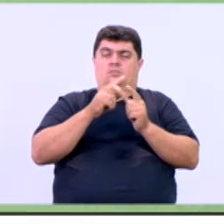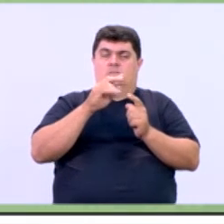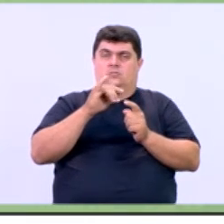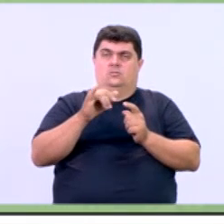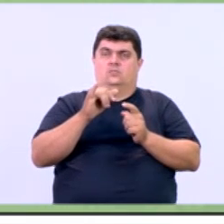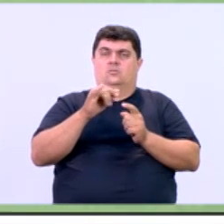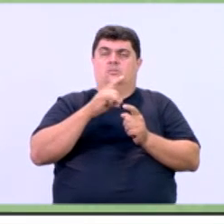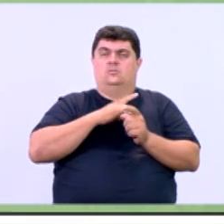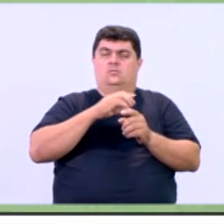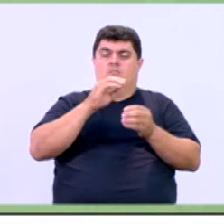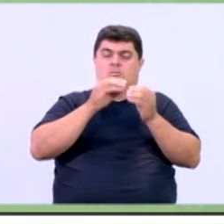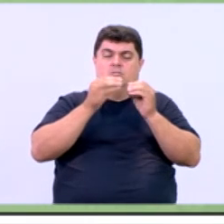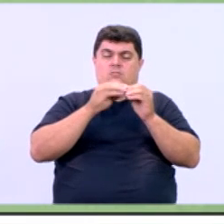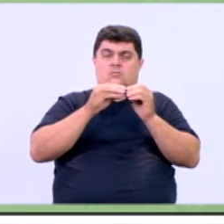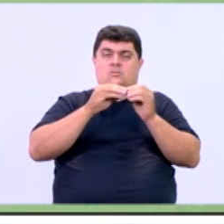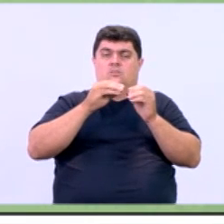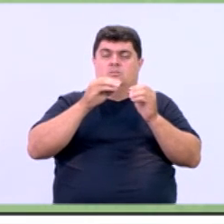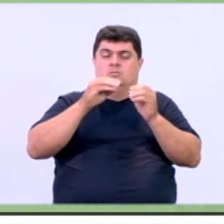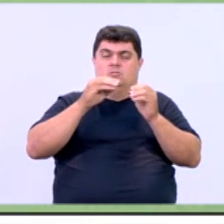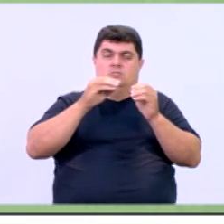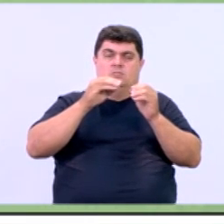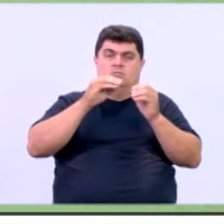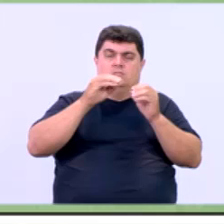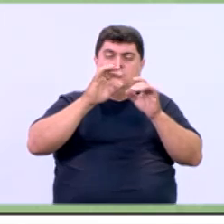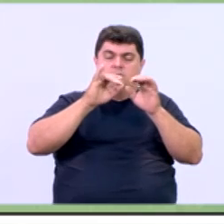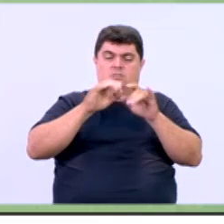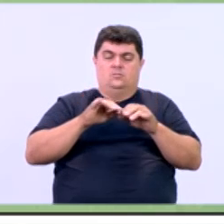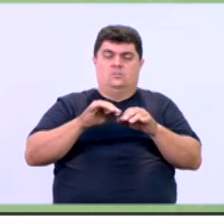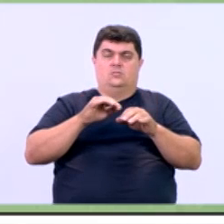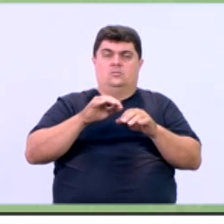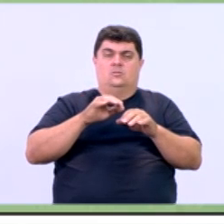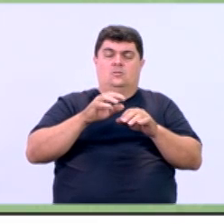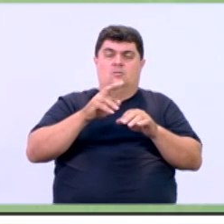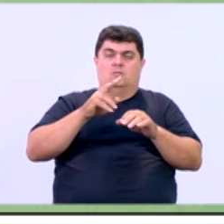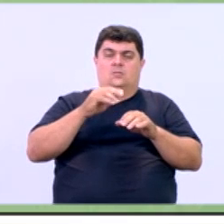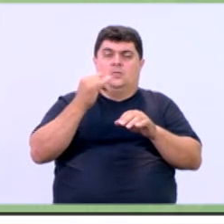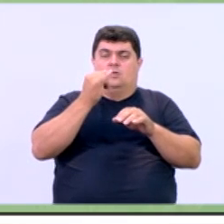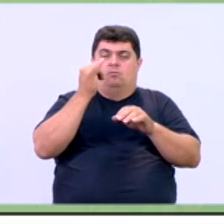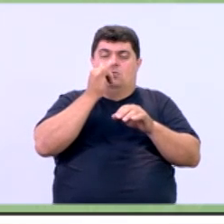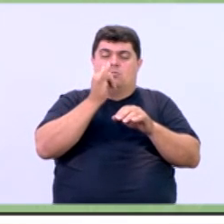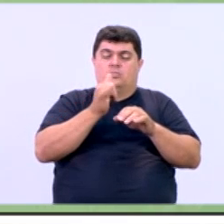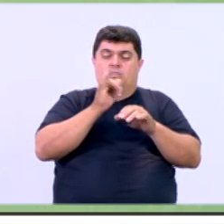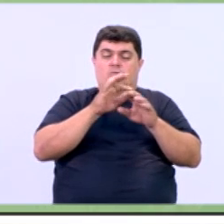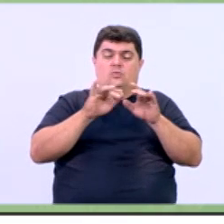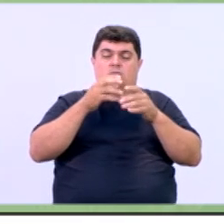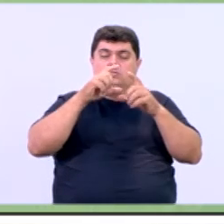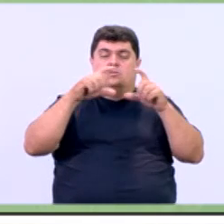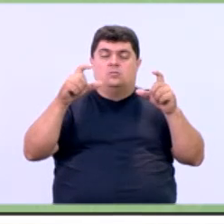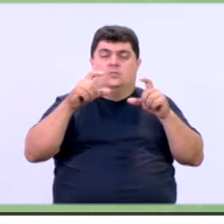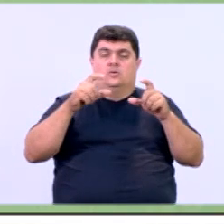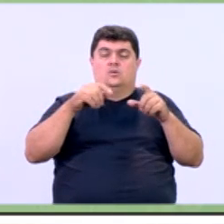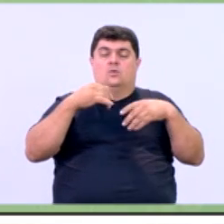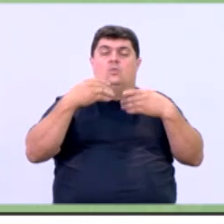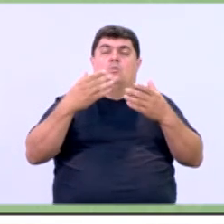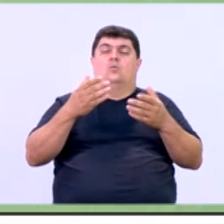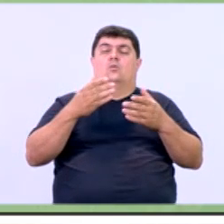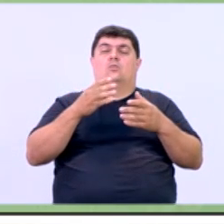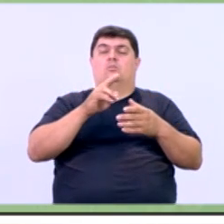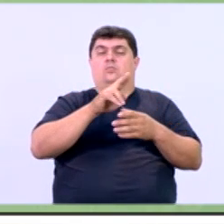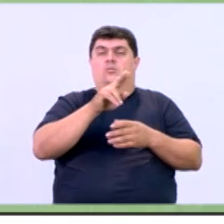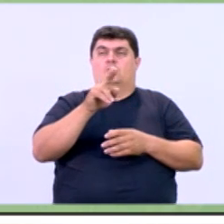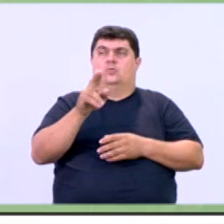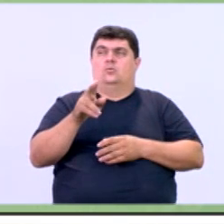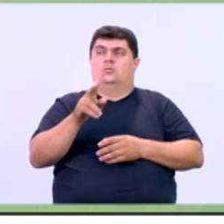entrar com dados num formulário. Então, nós vamos ter campos de formulário. Quais dados são esses?